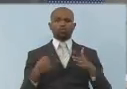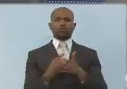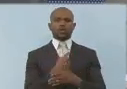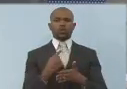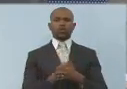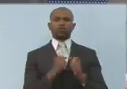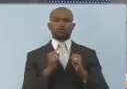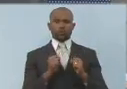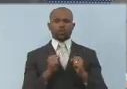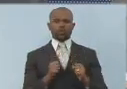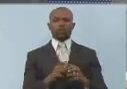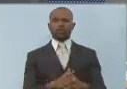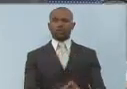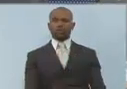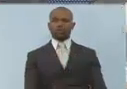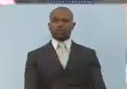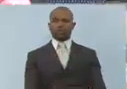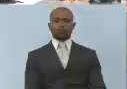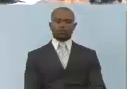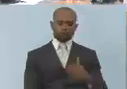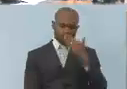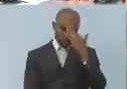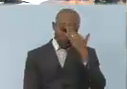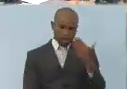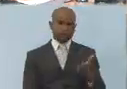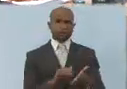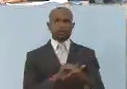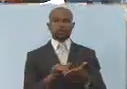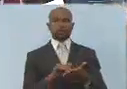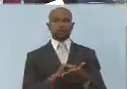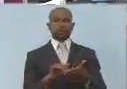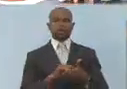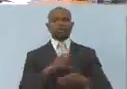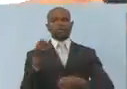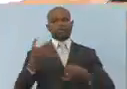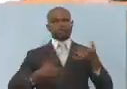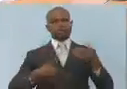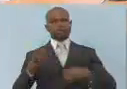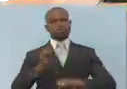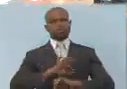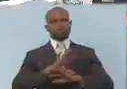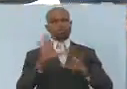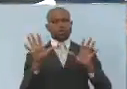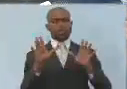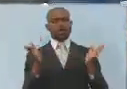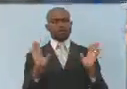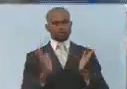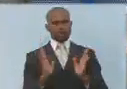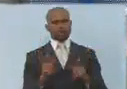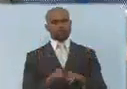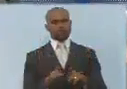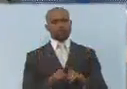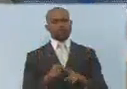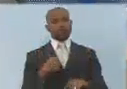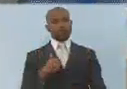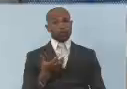perguntas. Obrigado, secretário, pela explanação, pelos esclarecimentos.